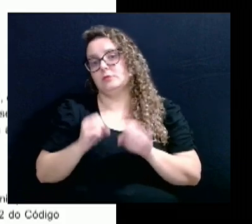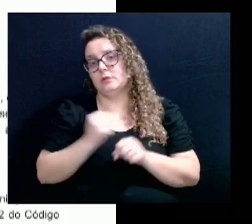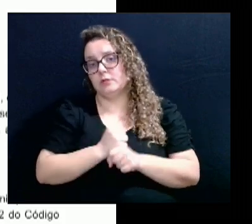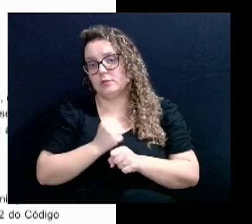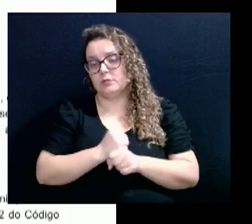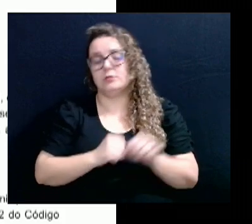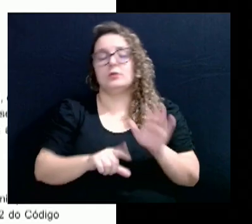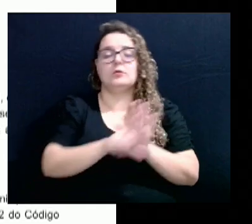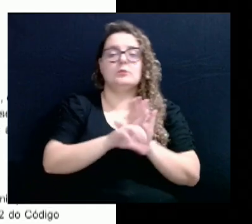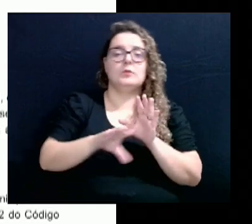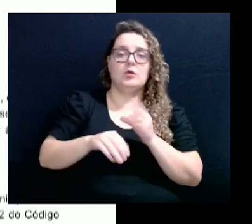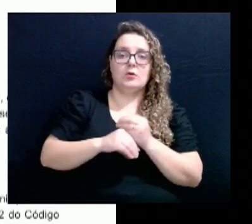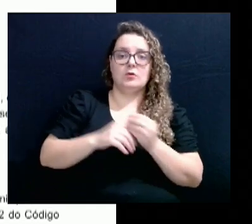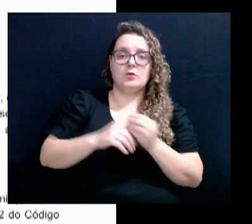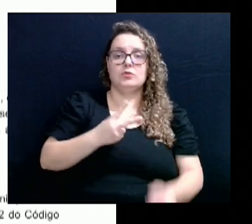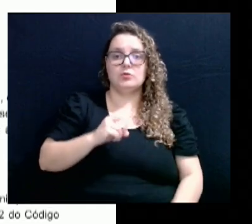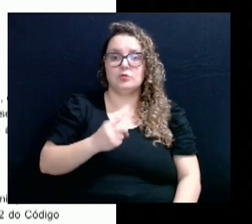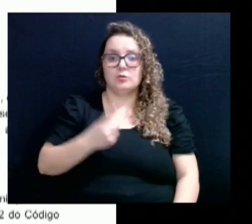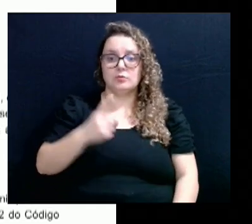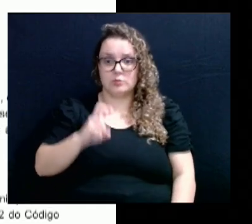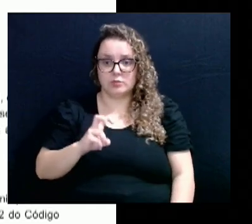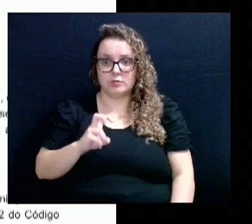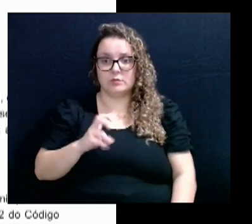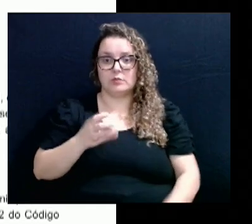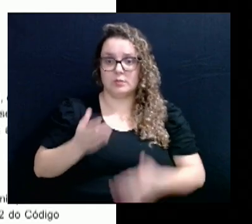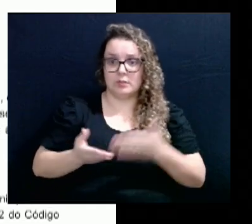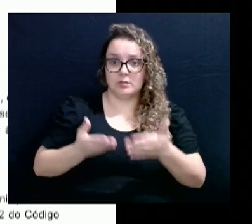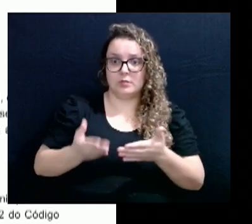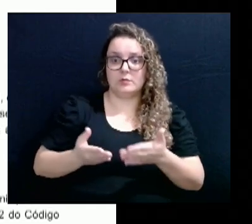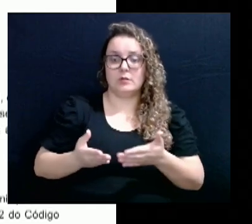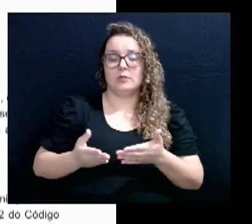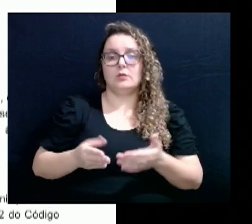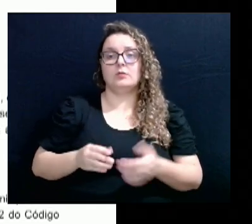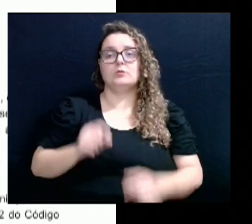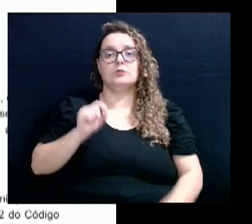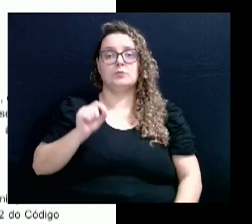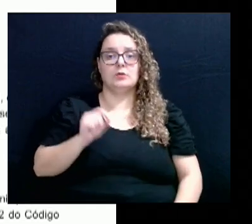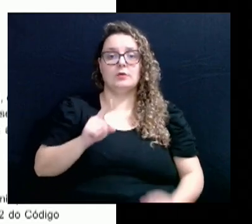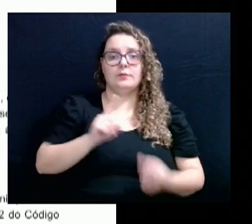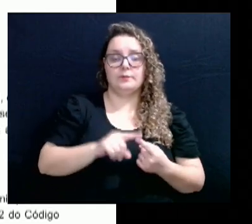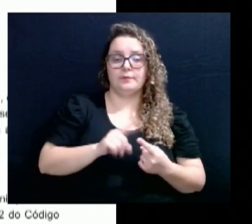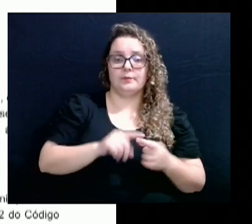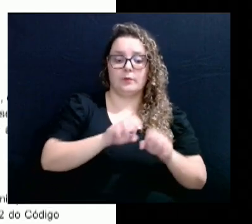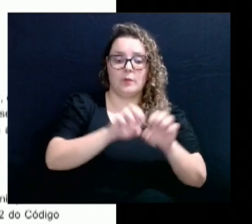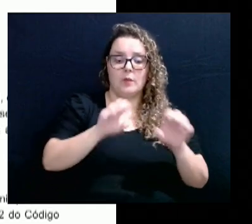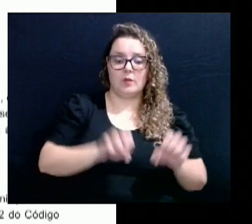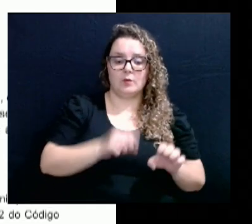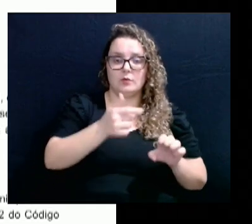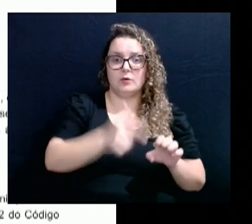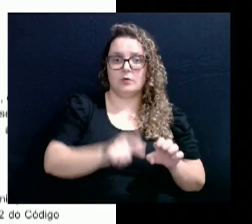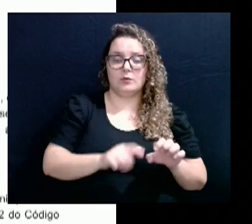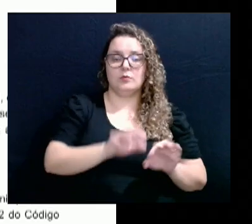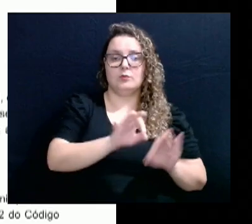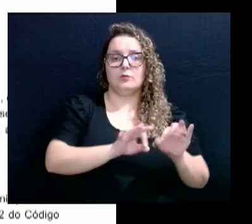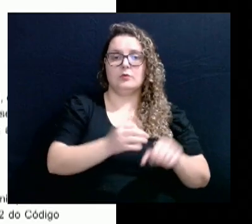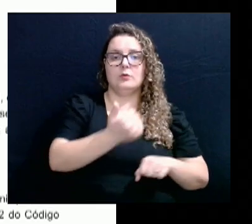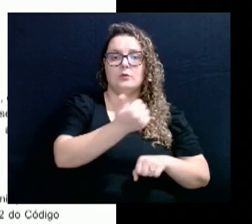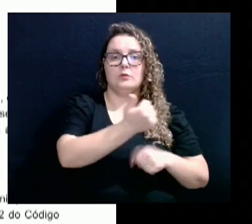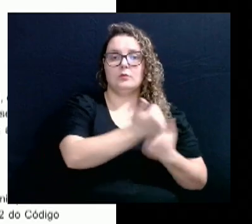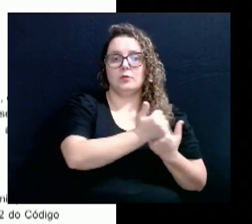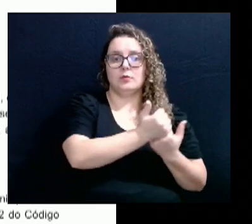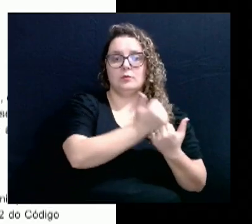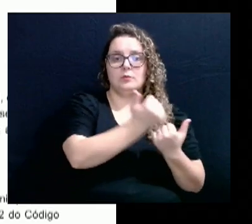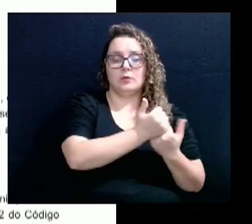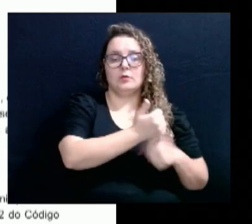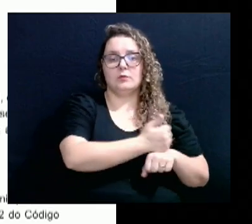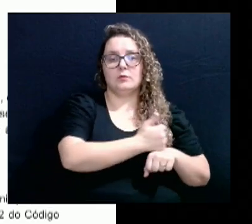de 2015, que tratam, respectivamente, da reestruturação do plano de cargos, carreiras e